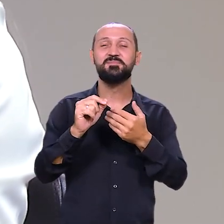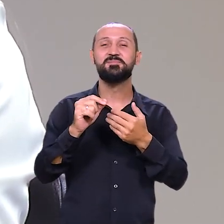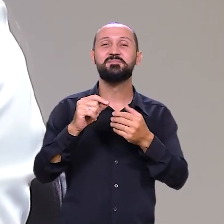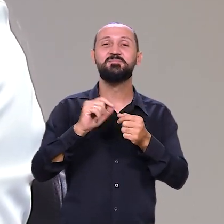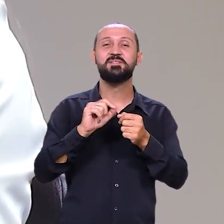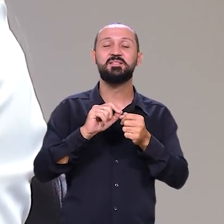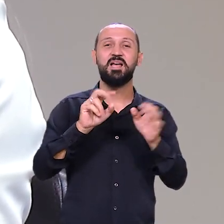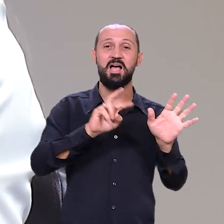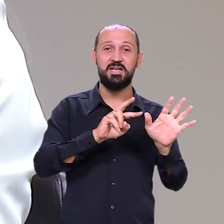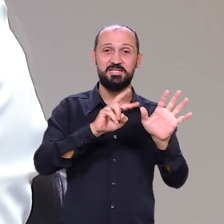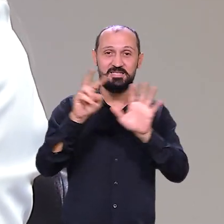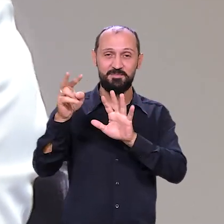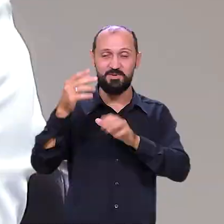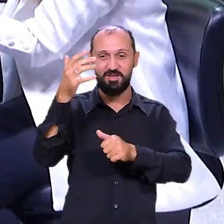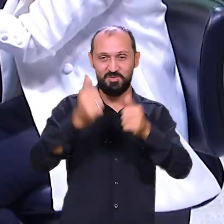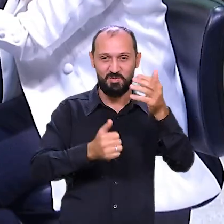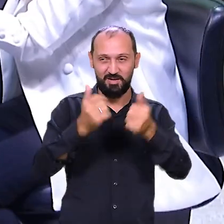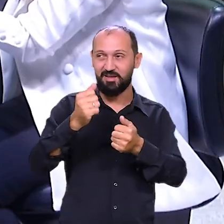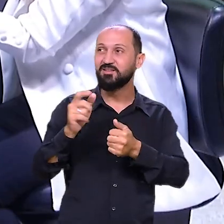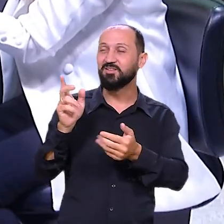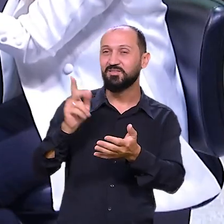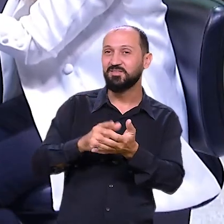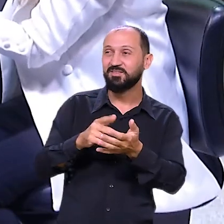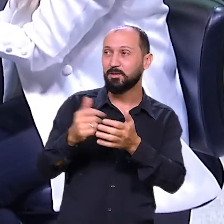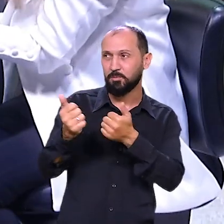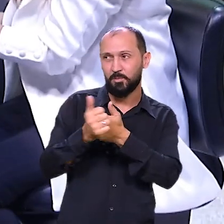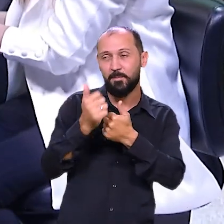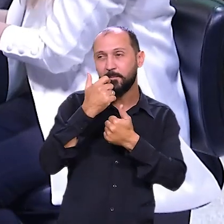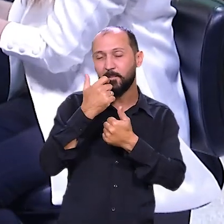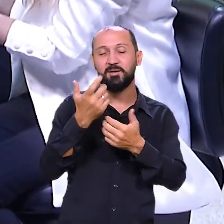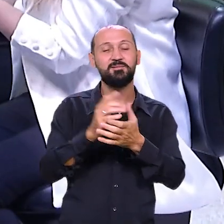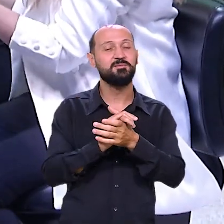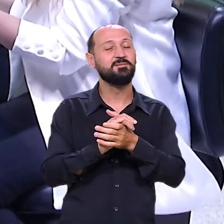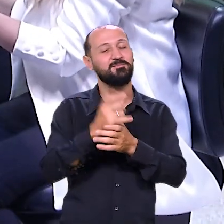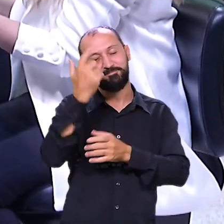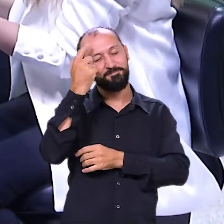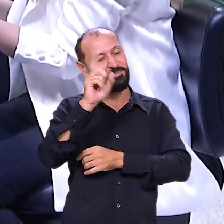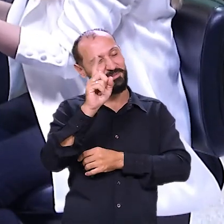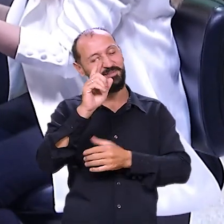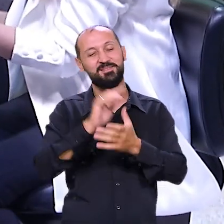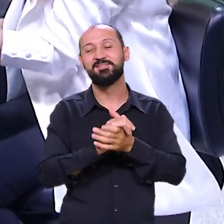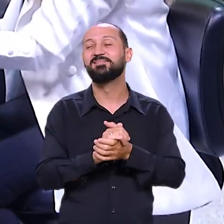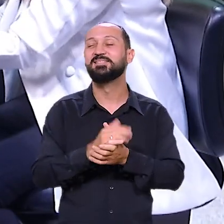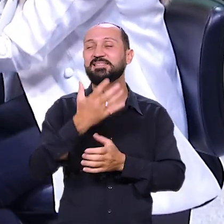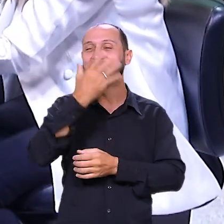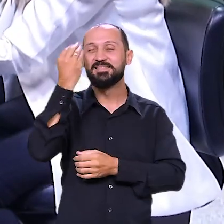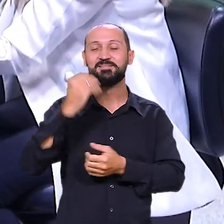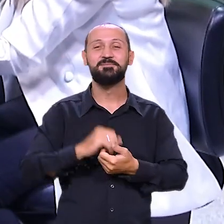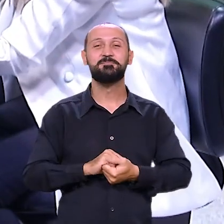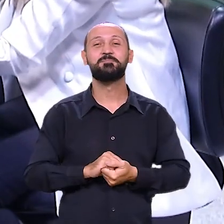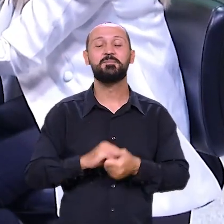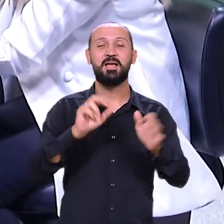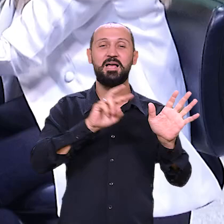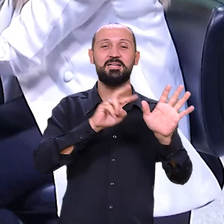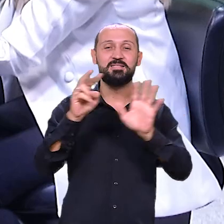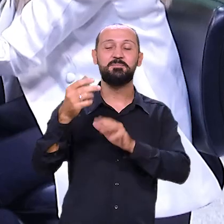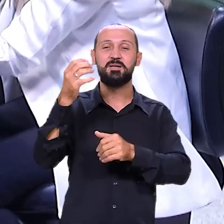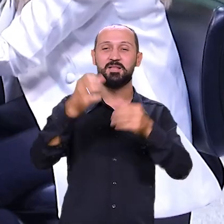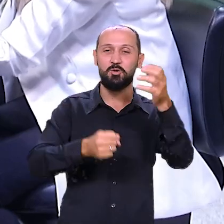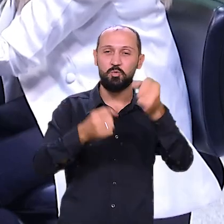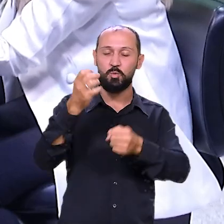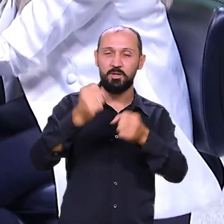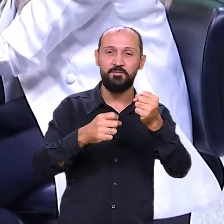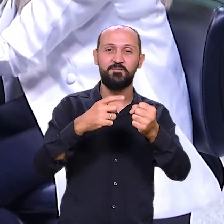Inclusive, que vai ter a semana do leite, né, deputado? Tá chegando. Então, a gente não pensou nisso, Paulo. A semana do leite